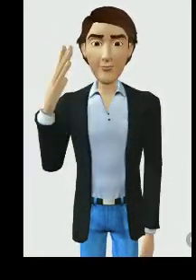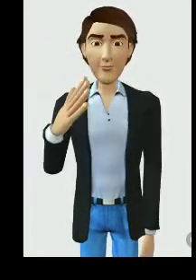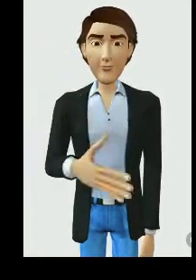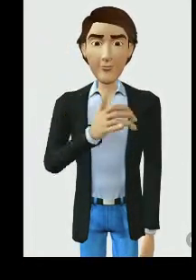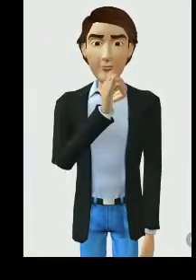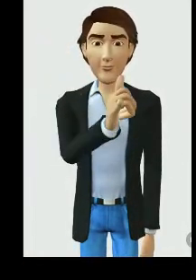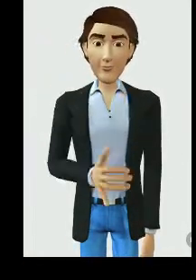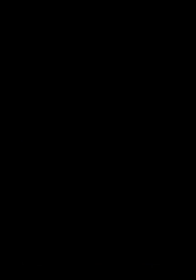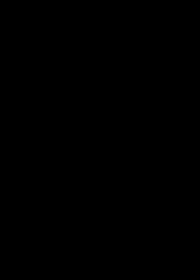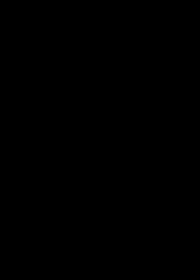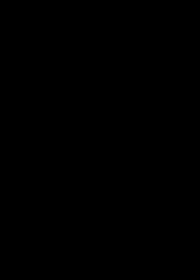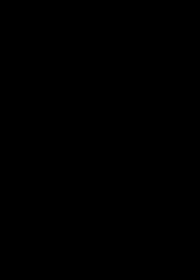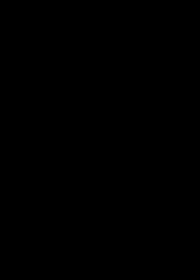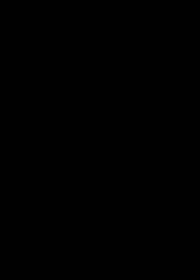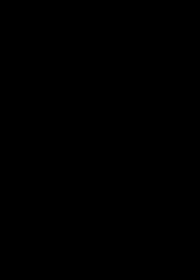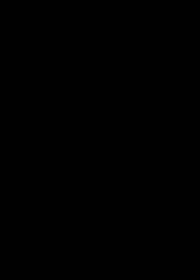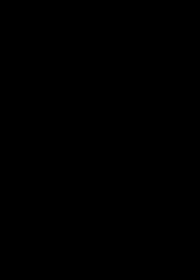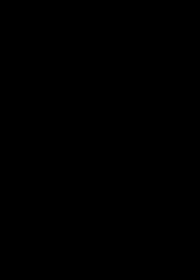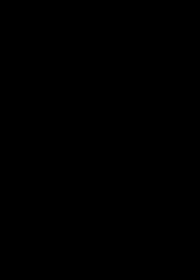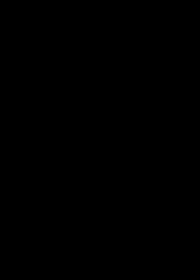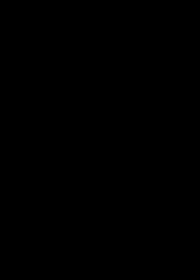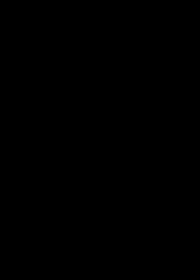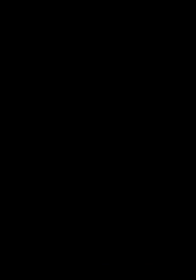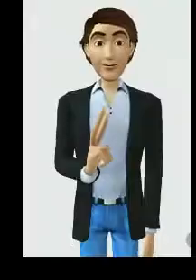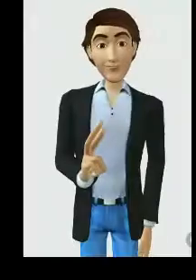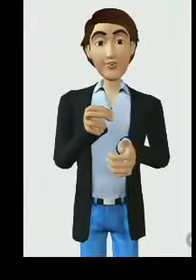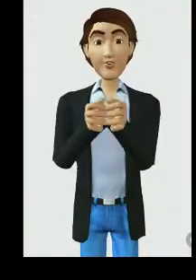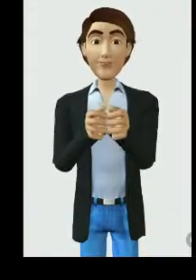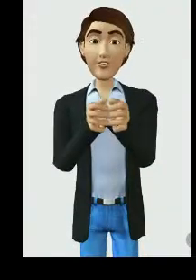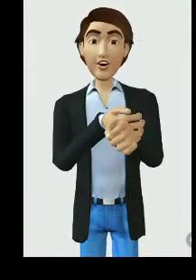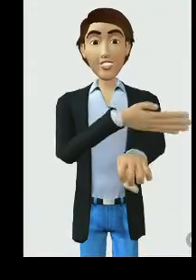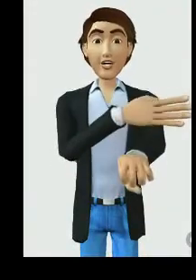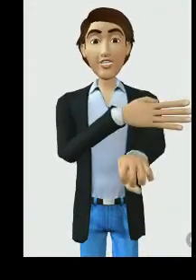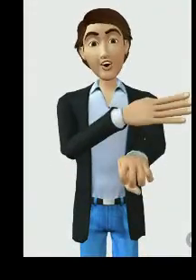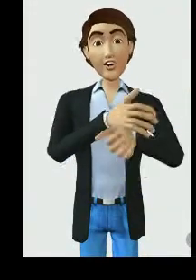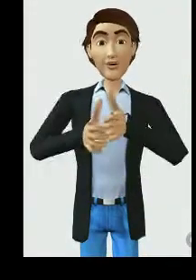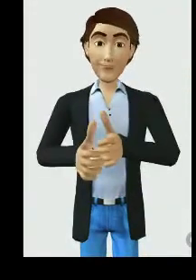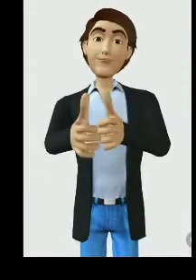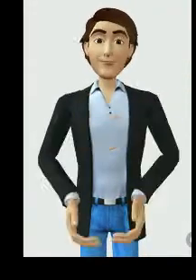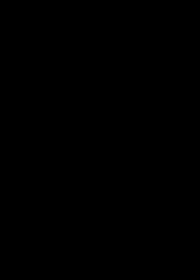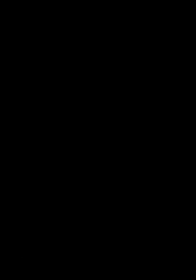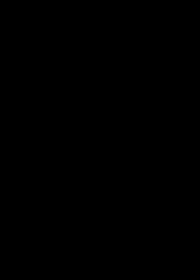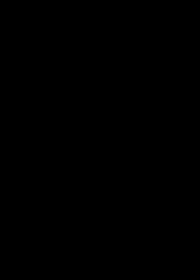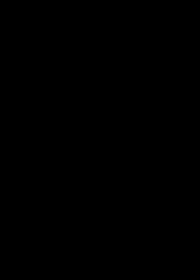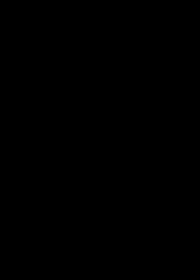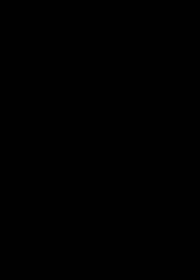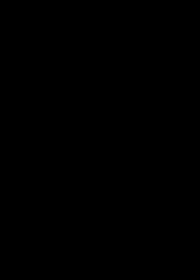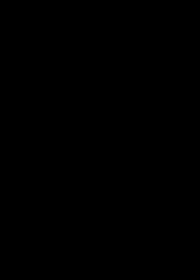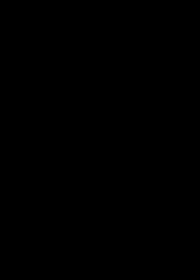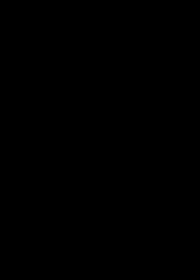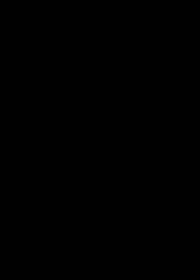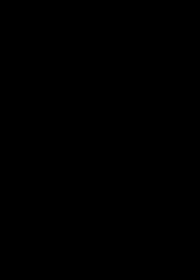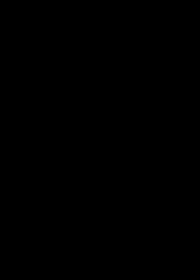encontramos está de acordo com o informado? Responda junto com os exercícios propostos a seguir.